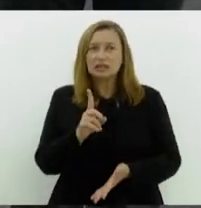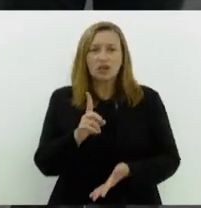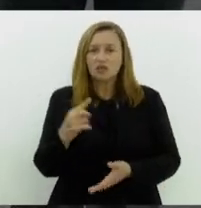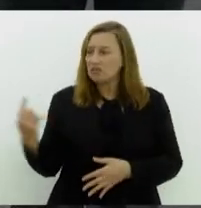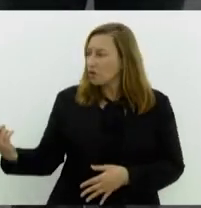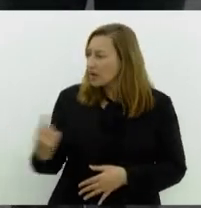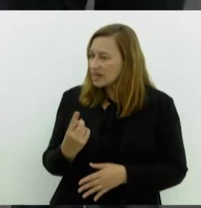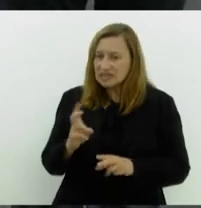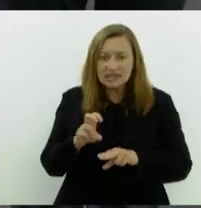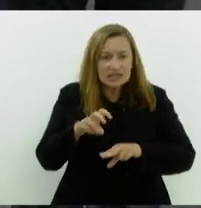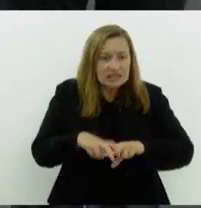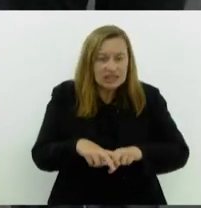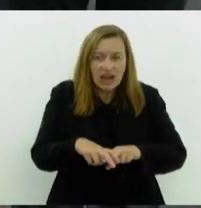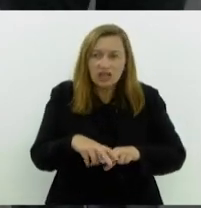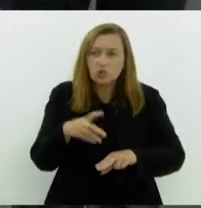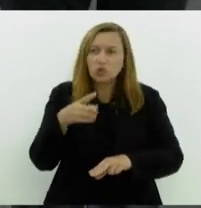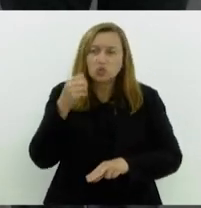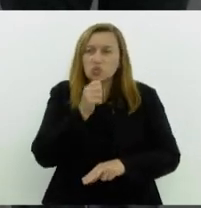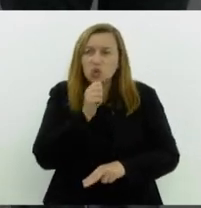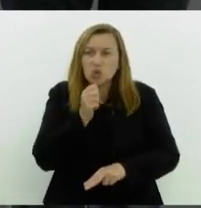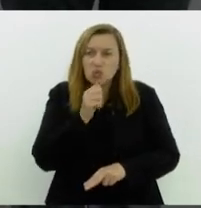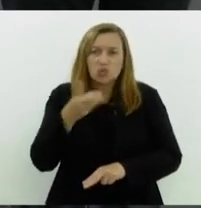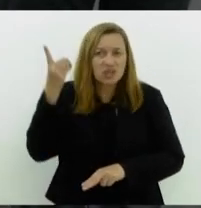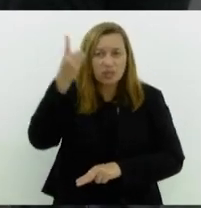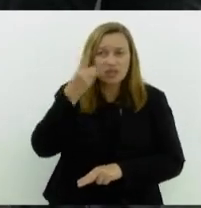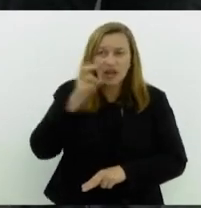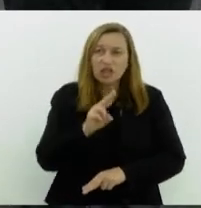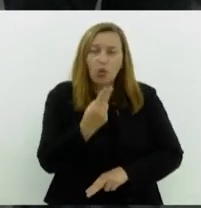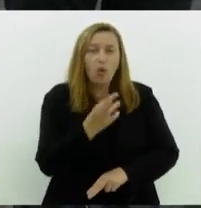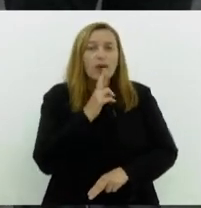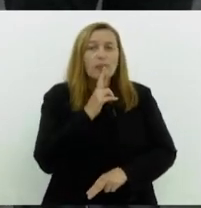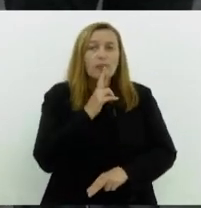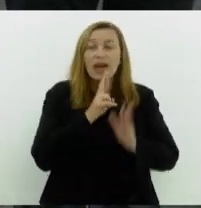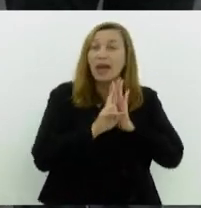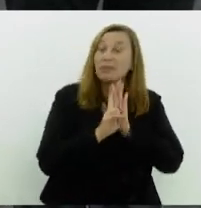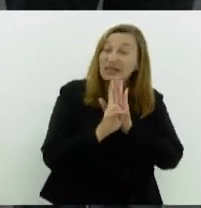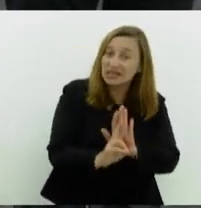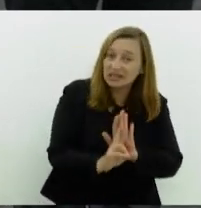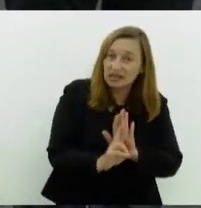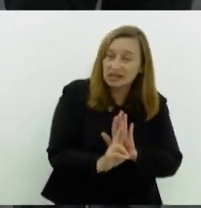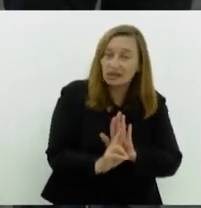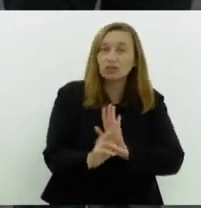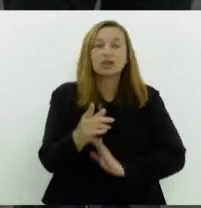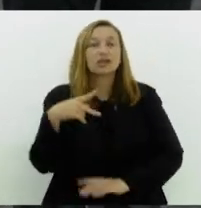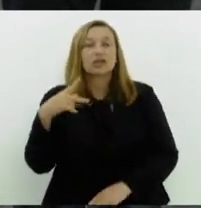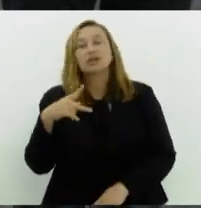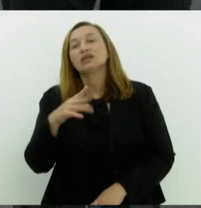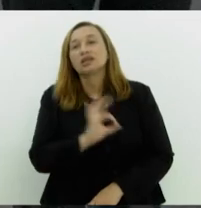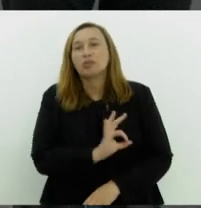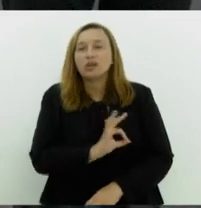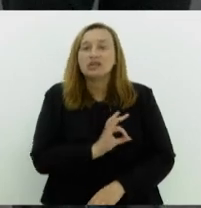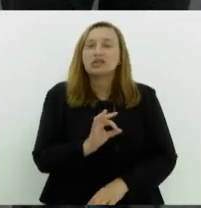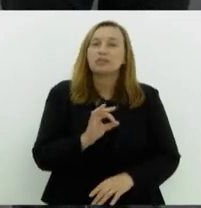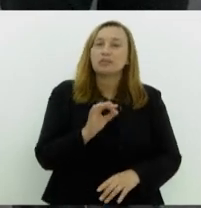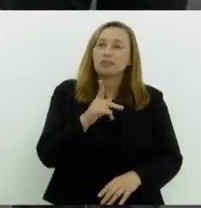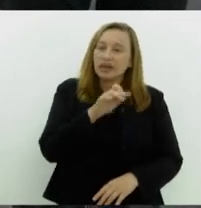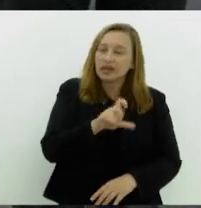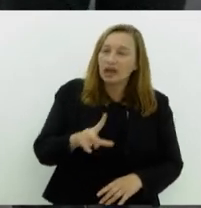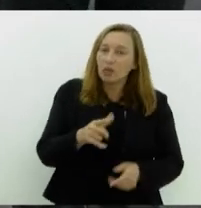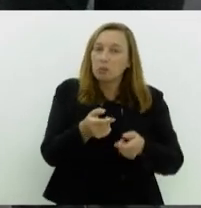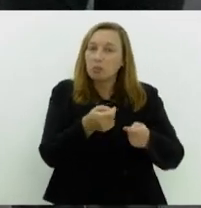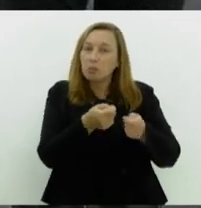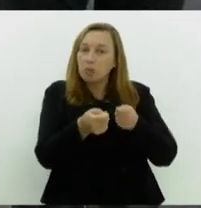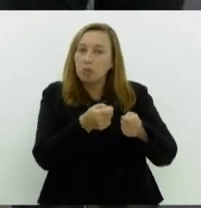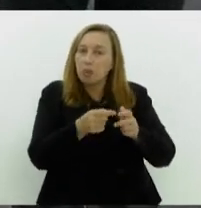casa, ter sentado com nenhuma representação das carreiras da Polícia Penal para dialogar a regulamentação de um direito